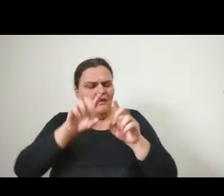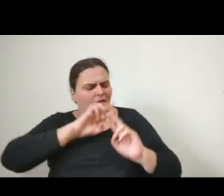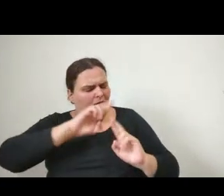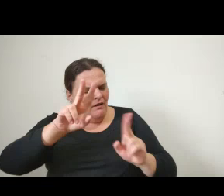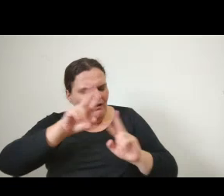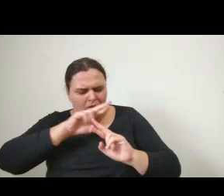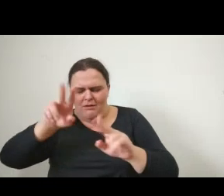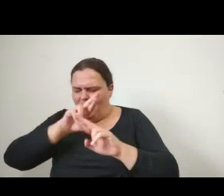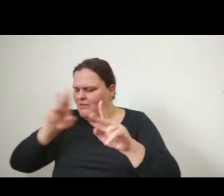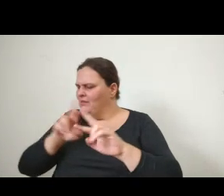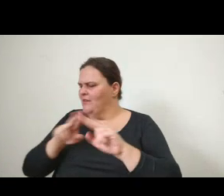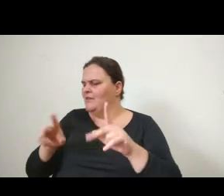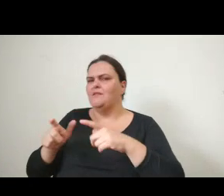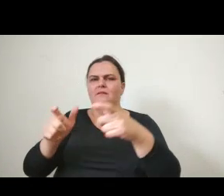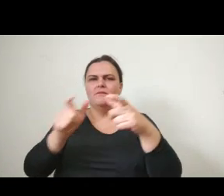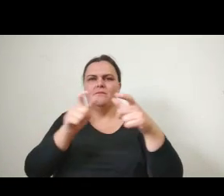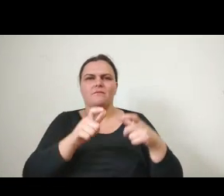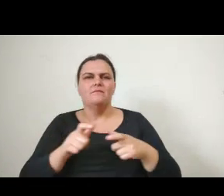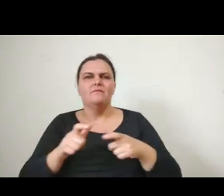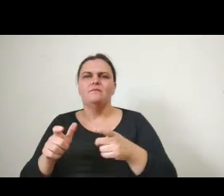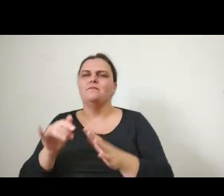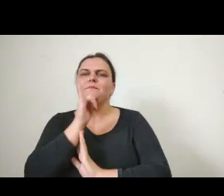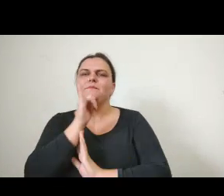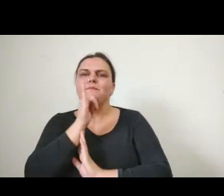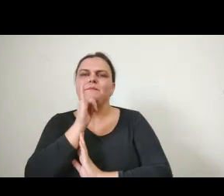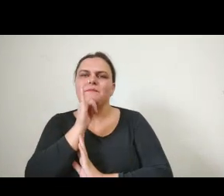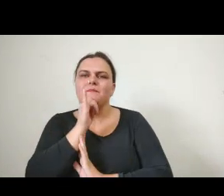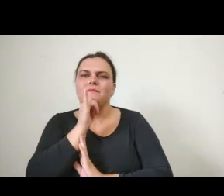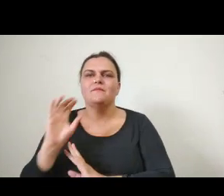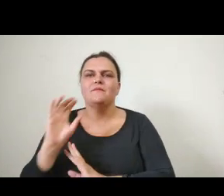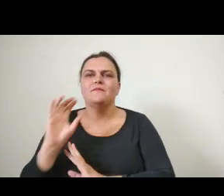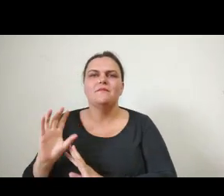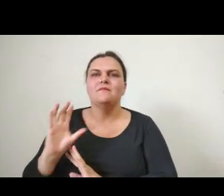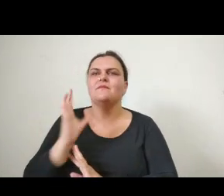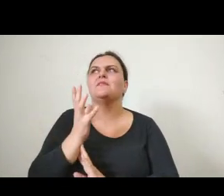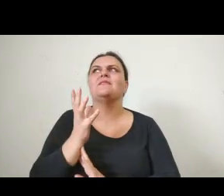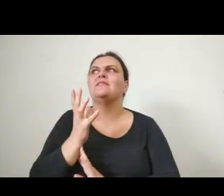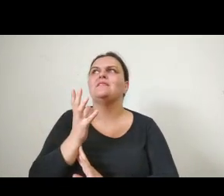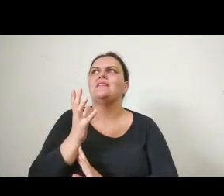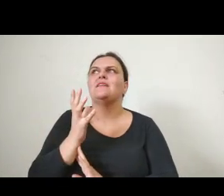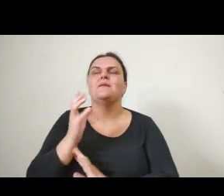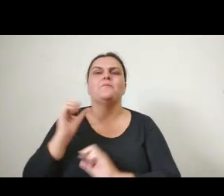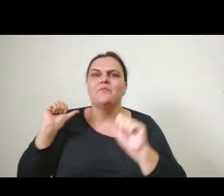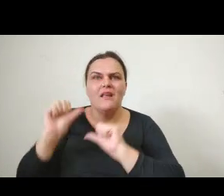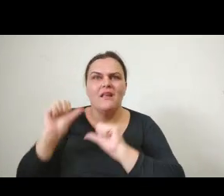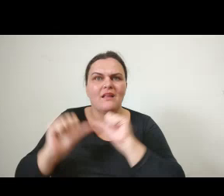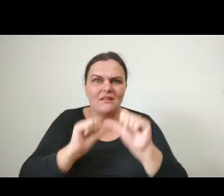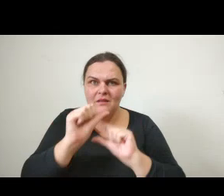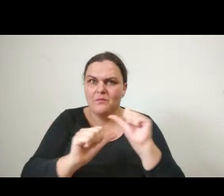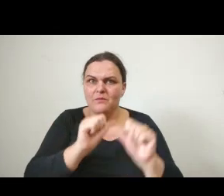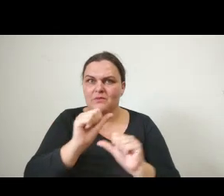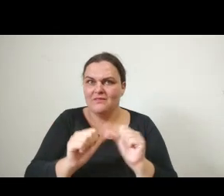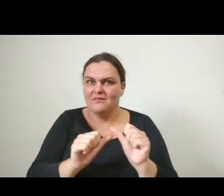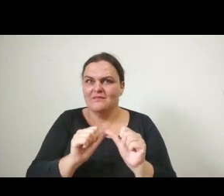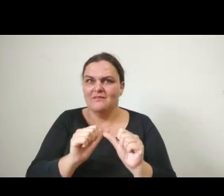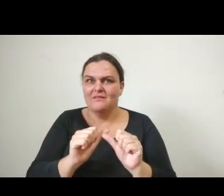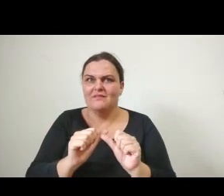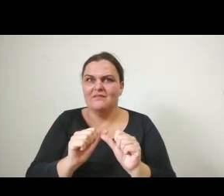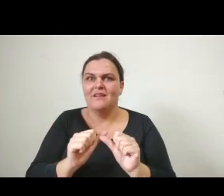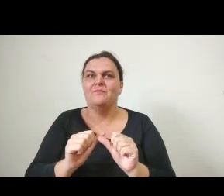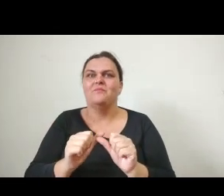Se prevê, por exemplo, né, que vai ocorrer um aumento da frequência e da intensidade de incêndios florestais. E esses